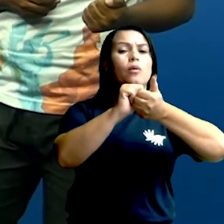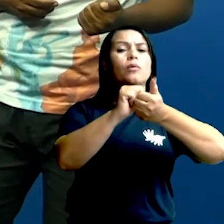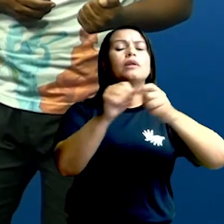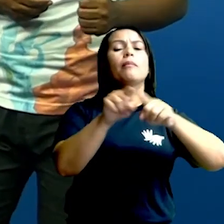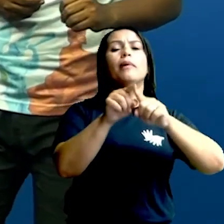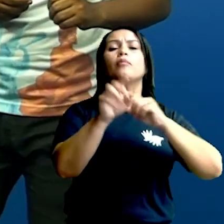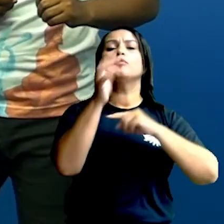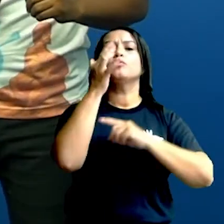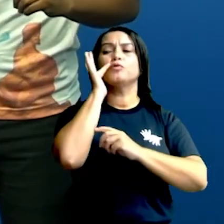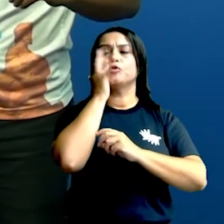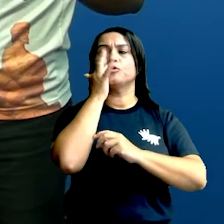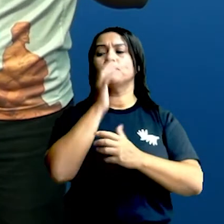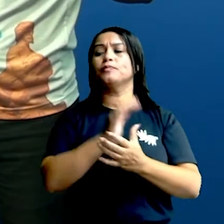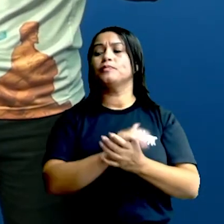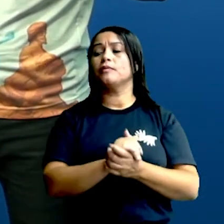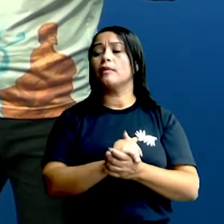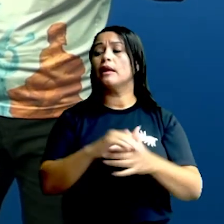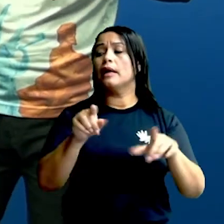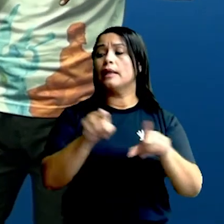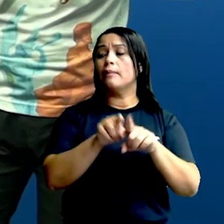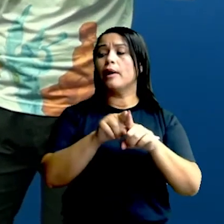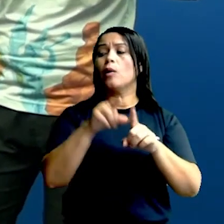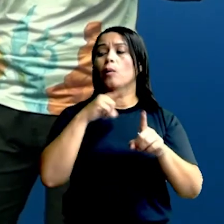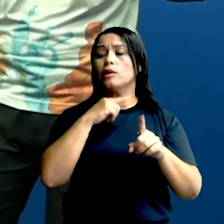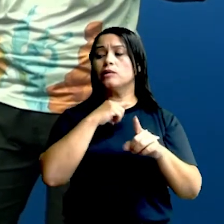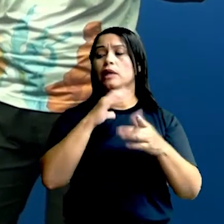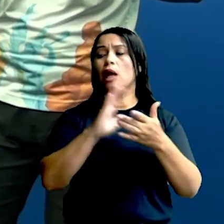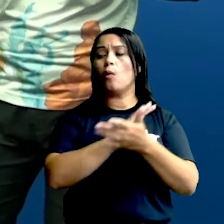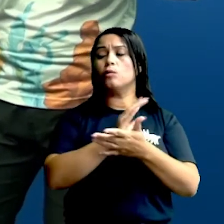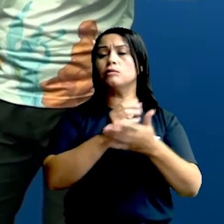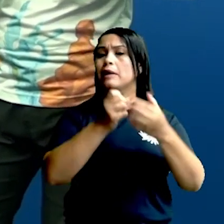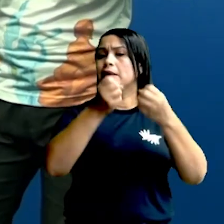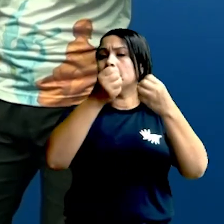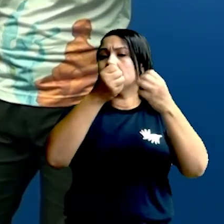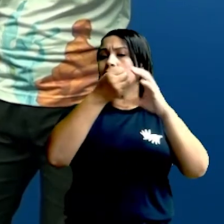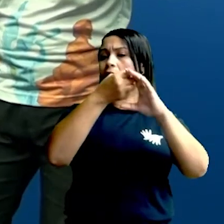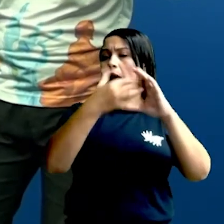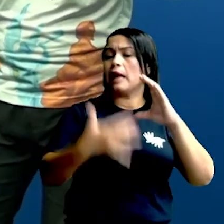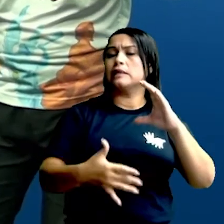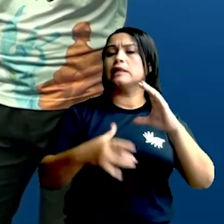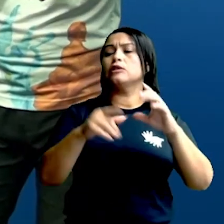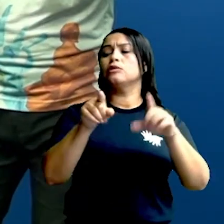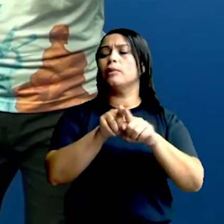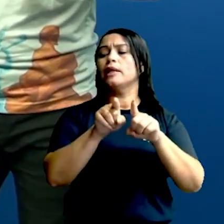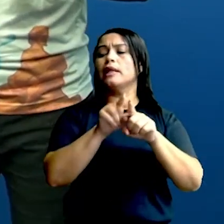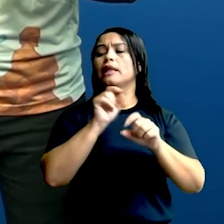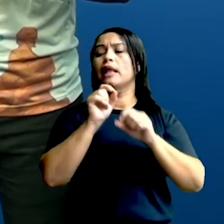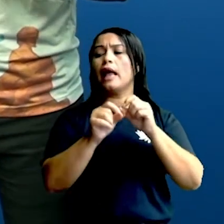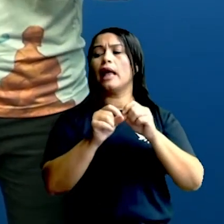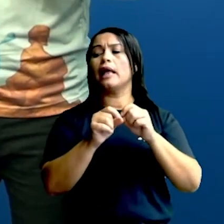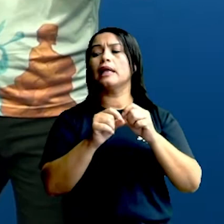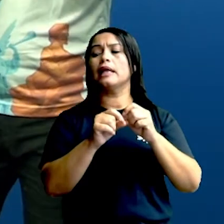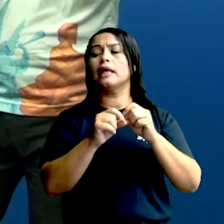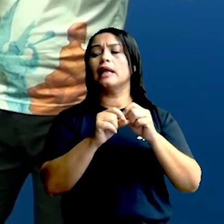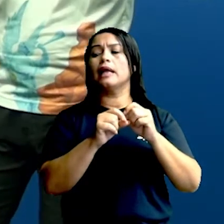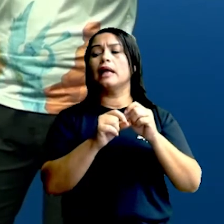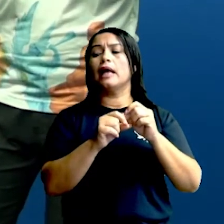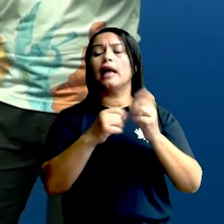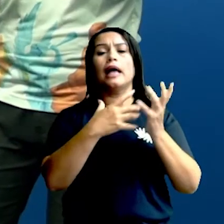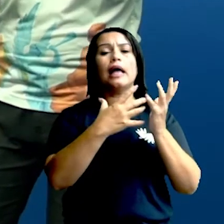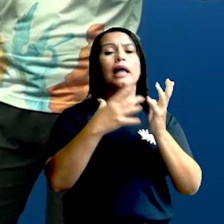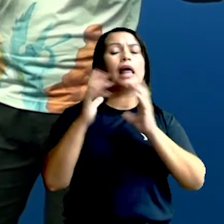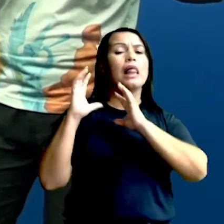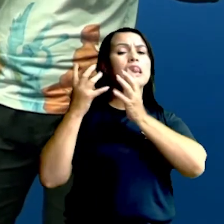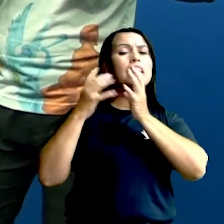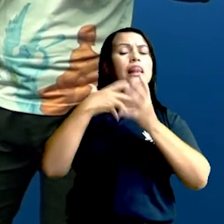frutos. Então temos caules bem característicos, como os caules das palmeiras, os caules